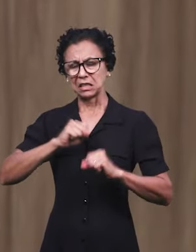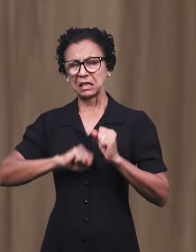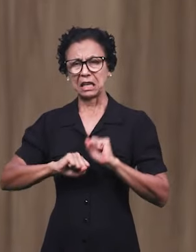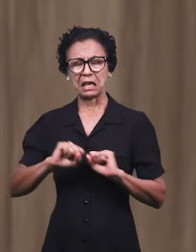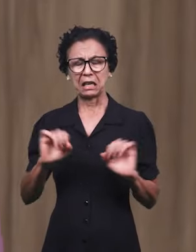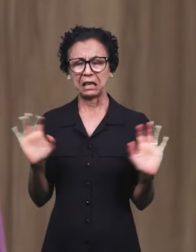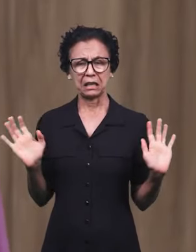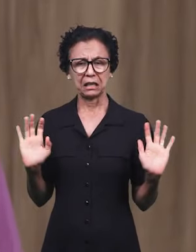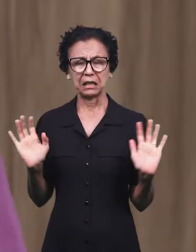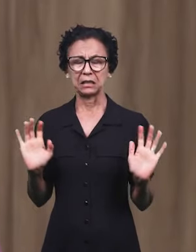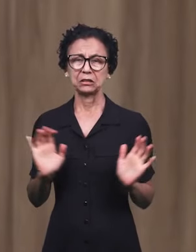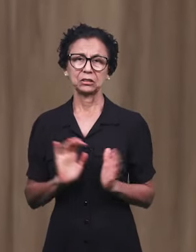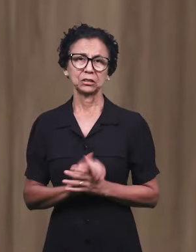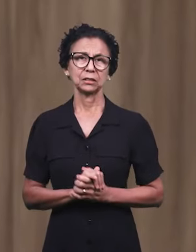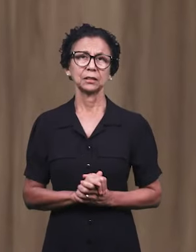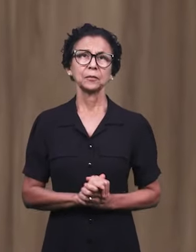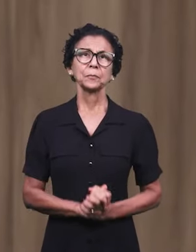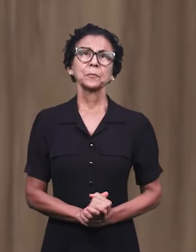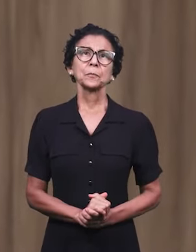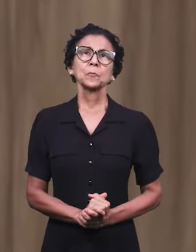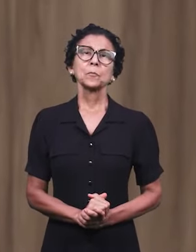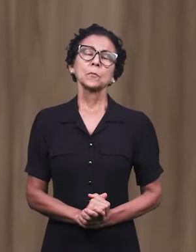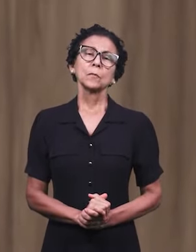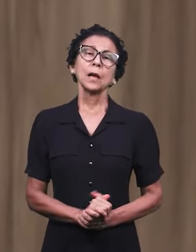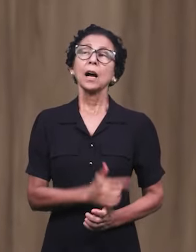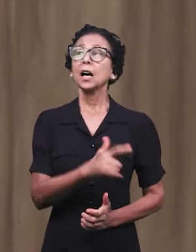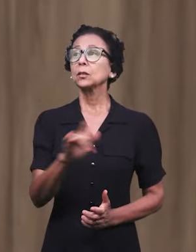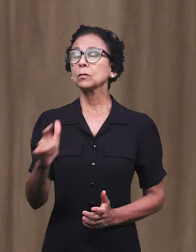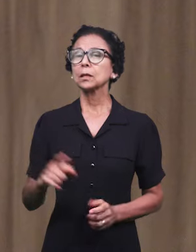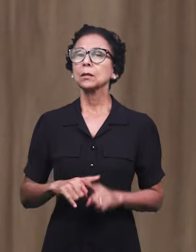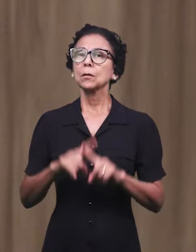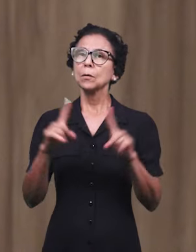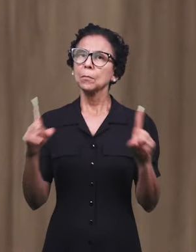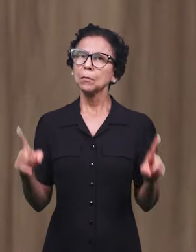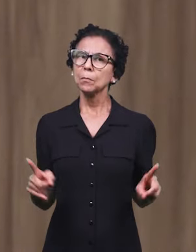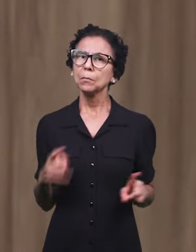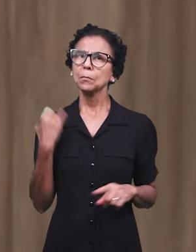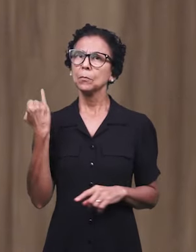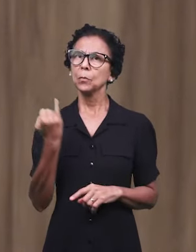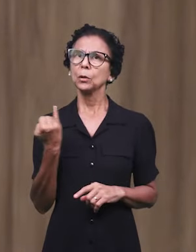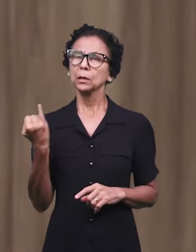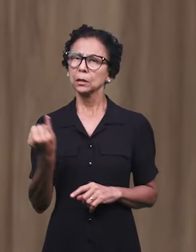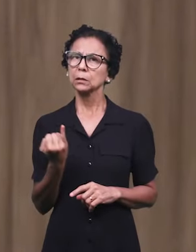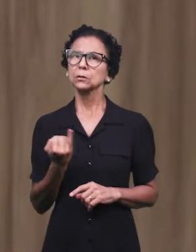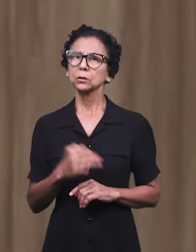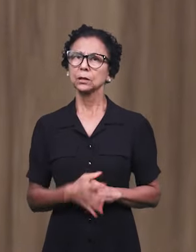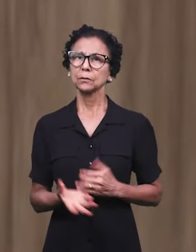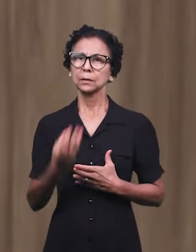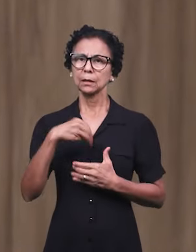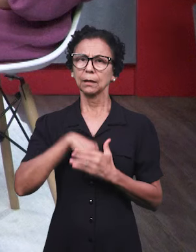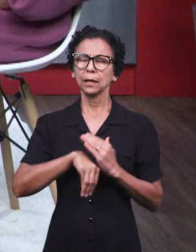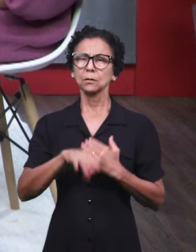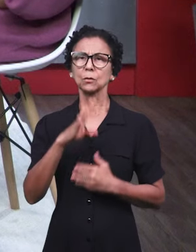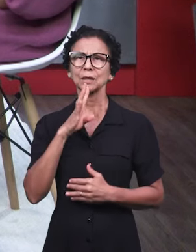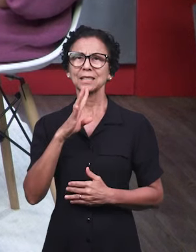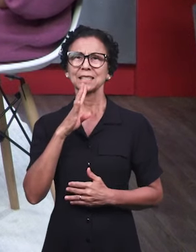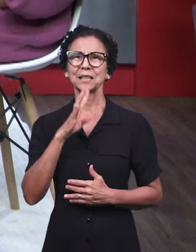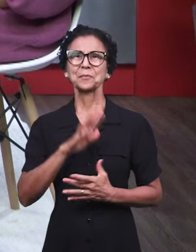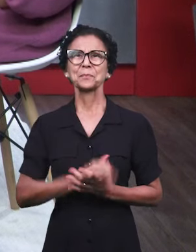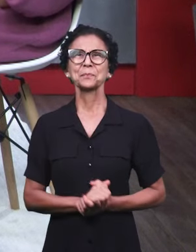nenhum tipo de questão desse tipo, mas por uma questão de autoconhecimento, a terapia vai te ajudar. Muito bom,